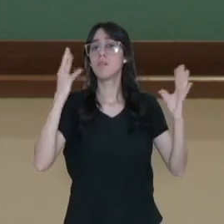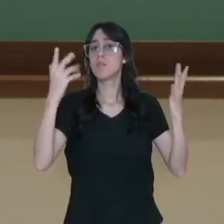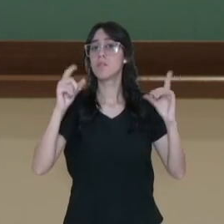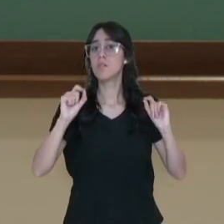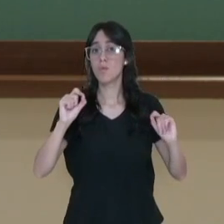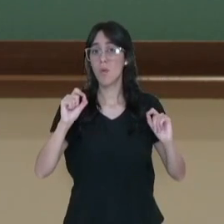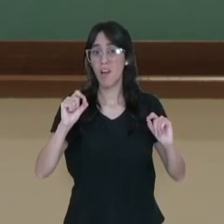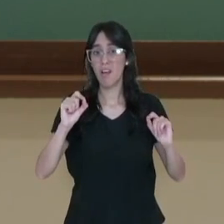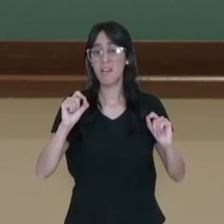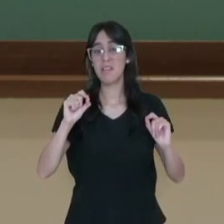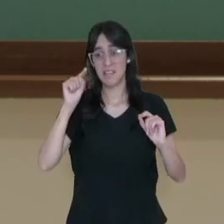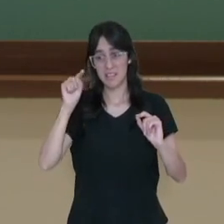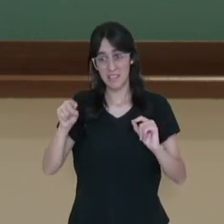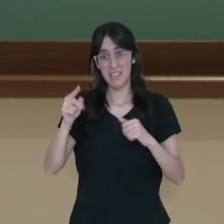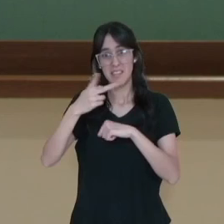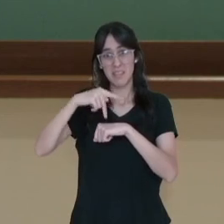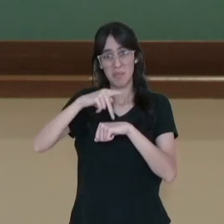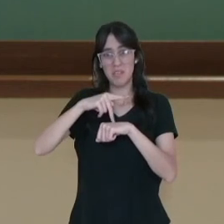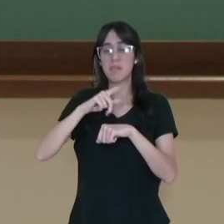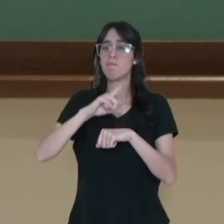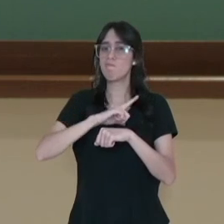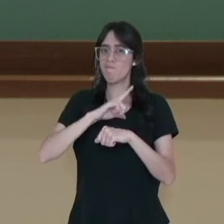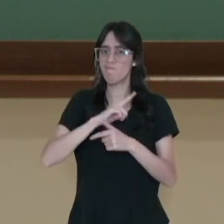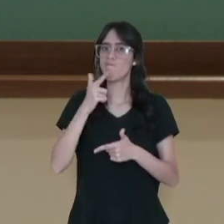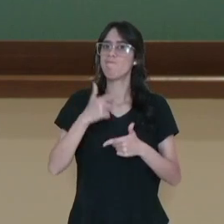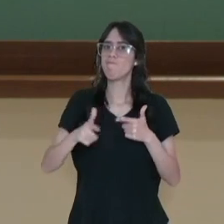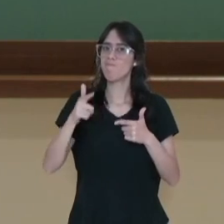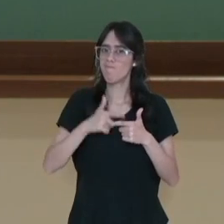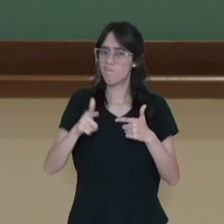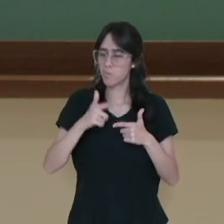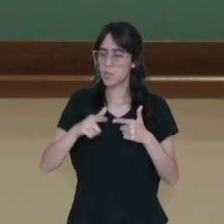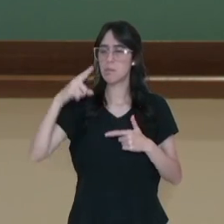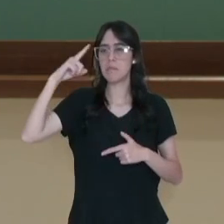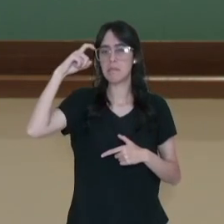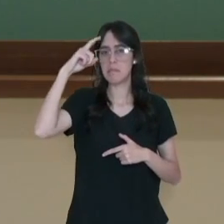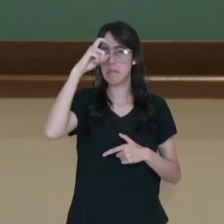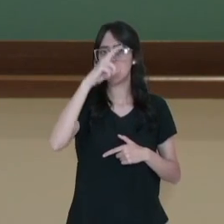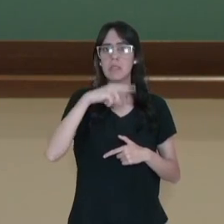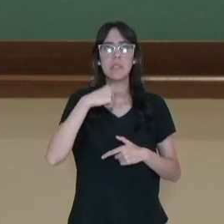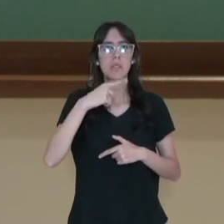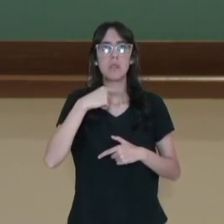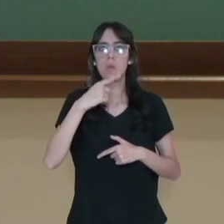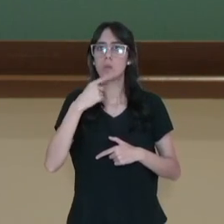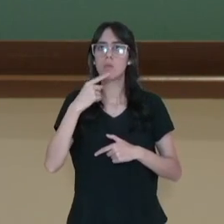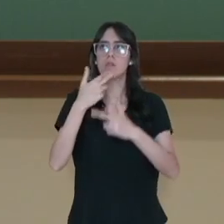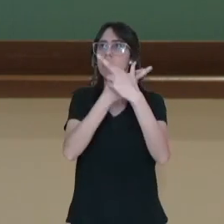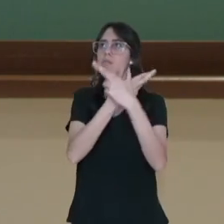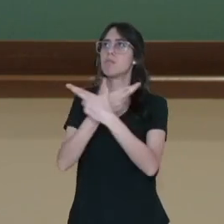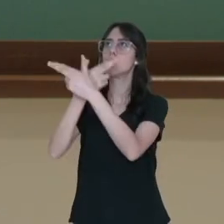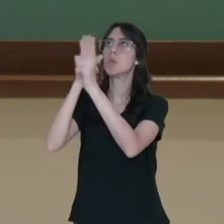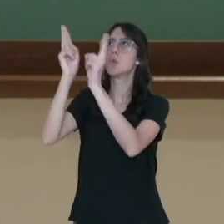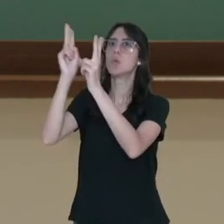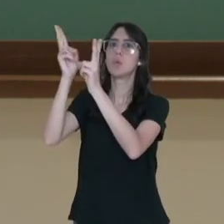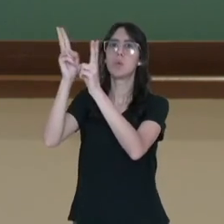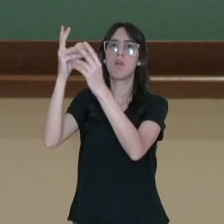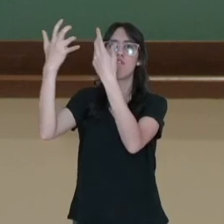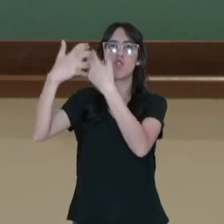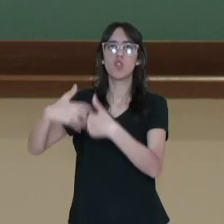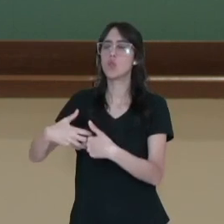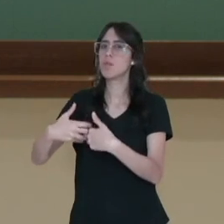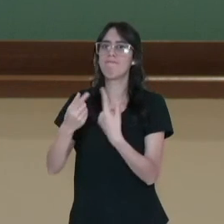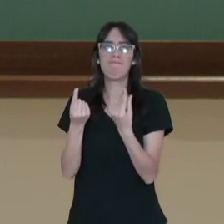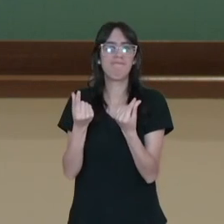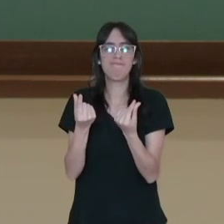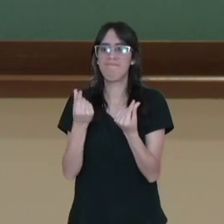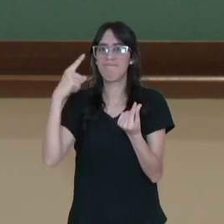que o país enfrentava uma séria crise, inclusive com dificuldades para manter em funcionamento os seus